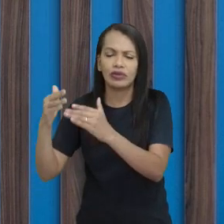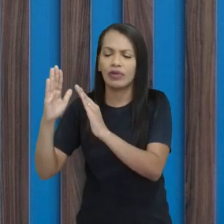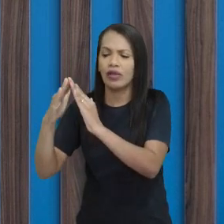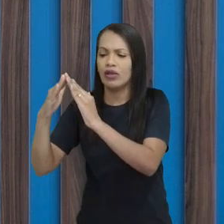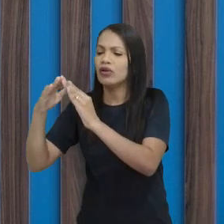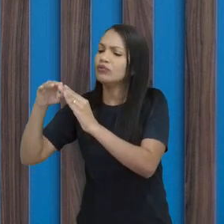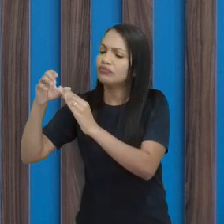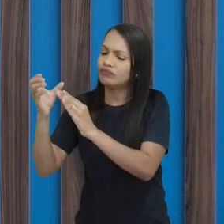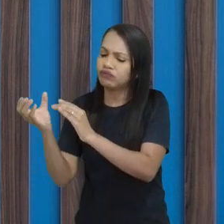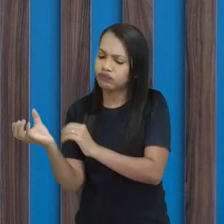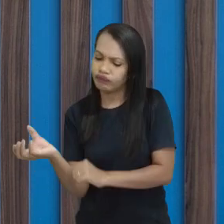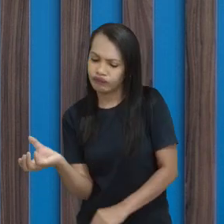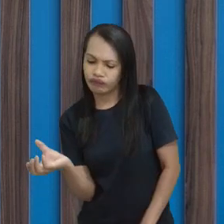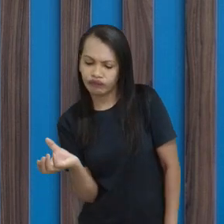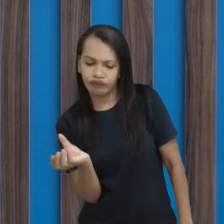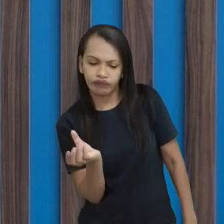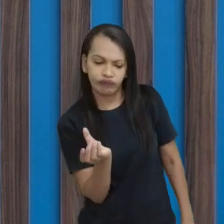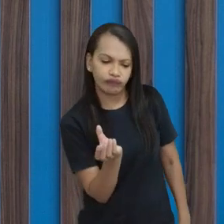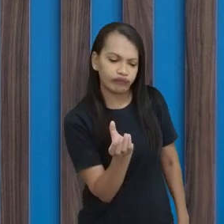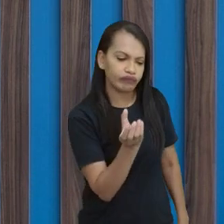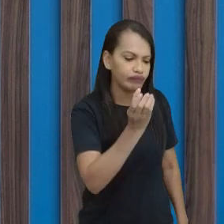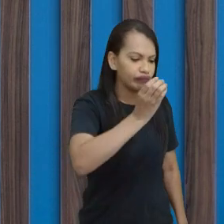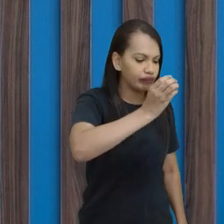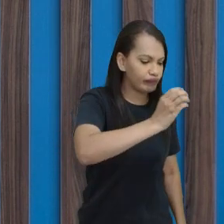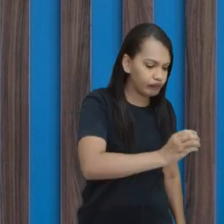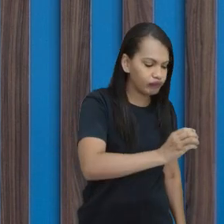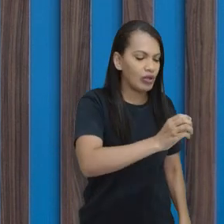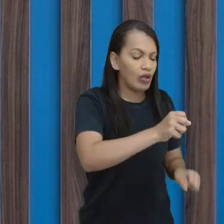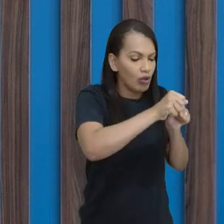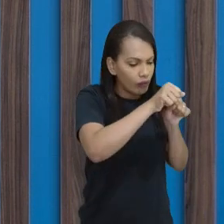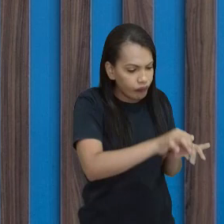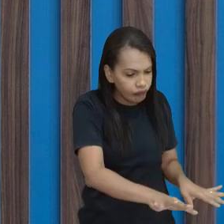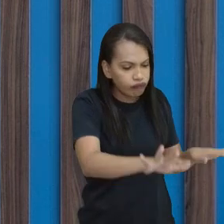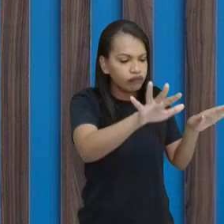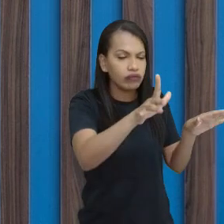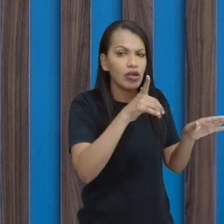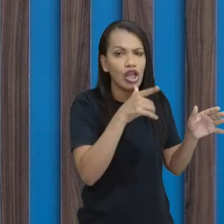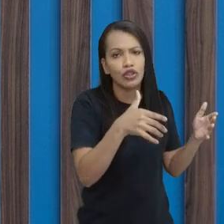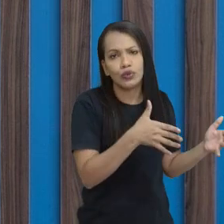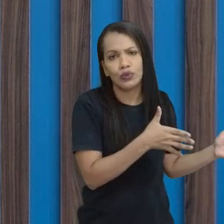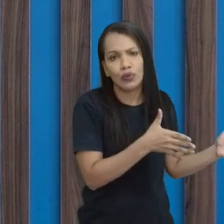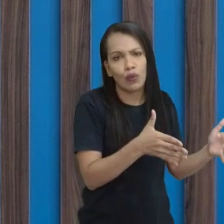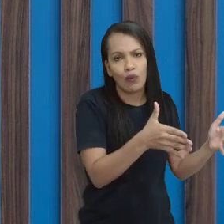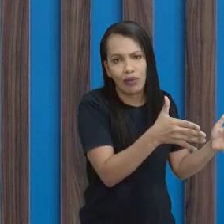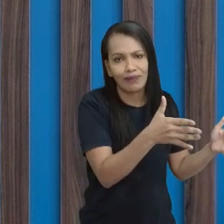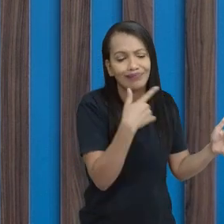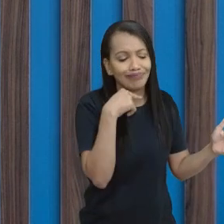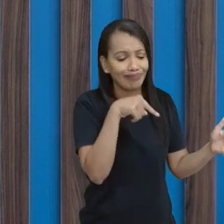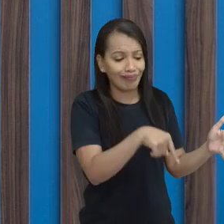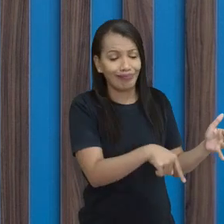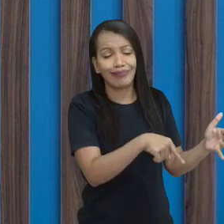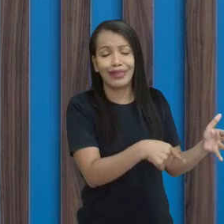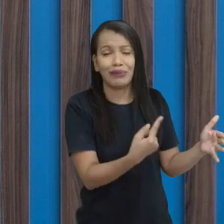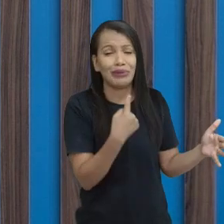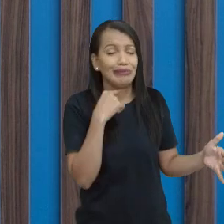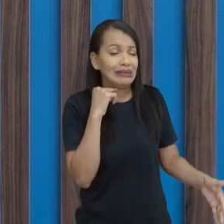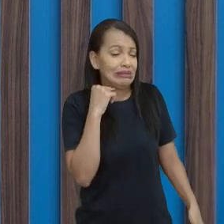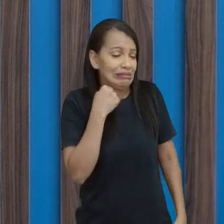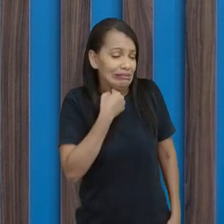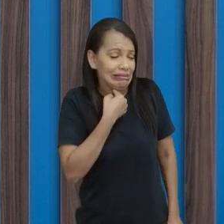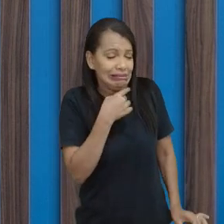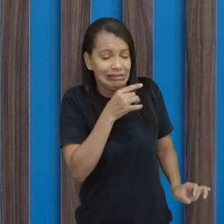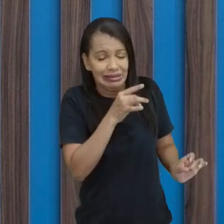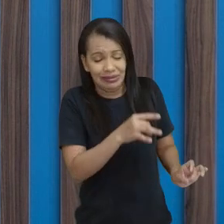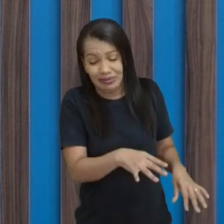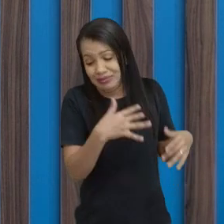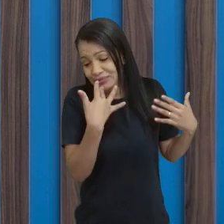é, para pesca, mas aí quando chega aqui no Recife, ele já chega também bastante poluído. E a sua nascente, ela é bem